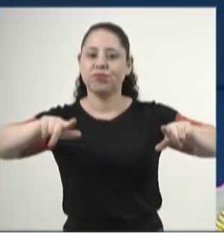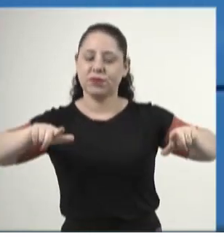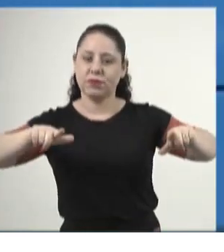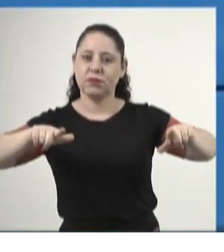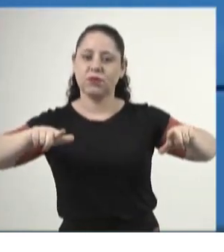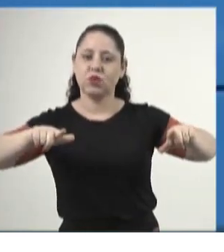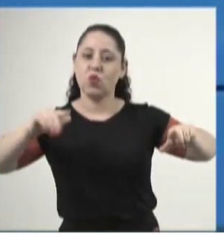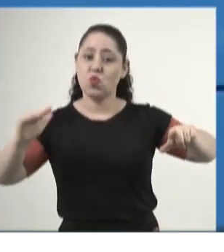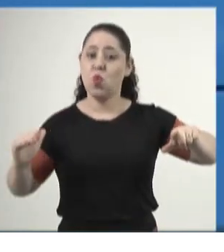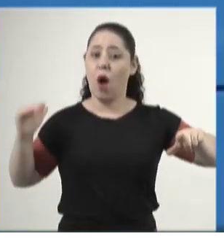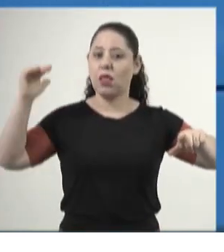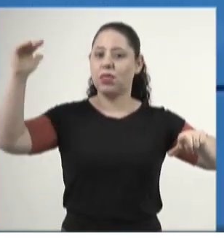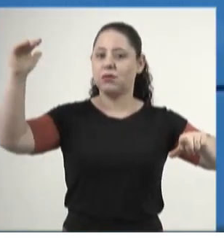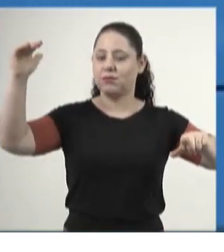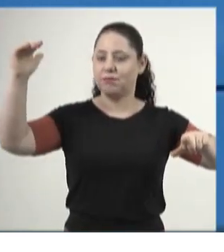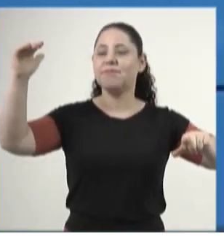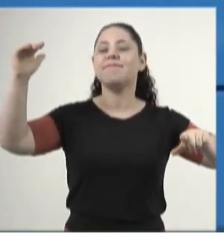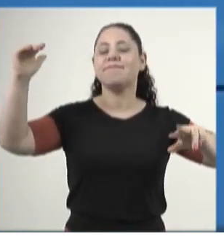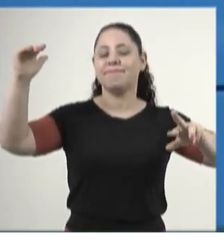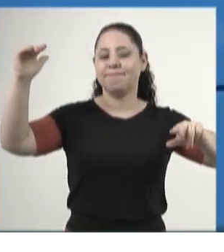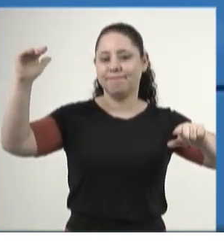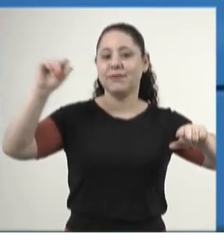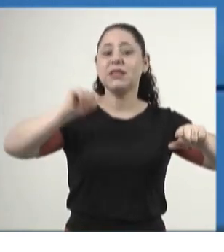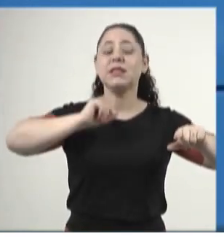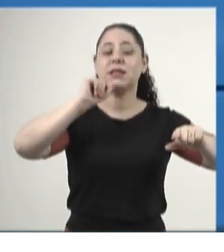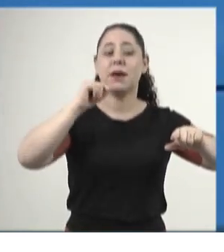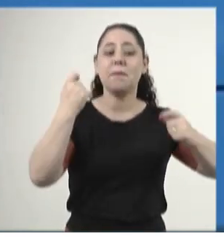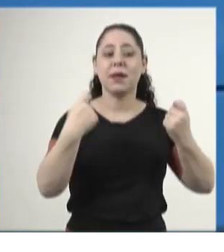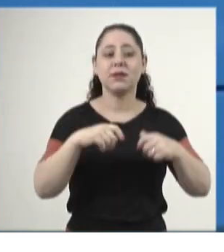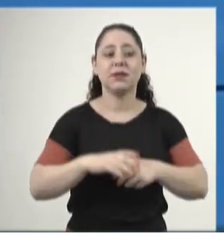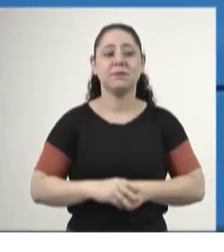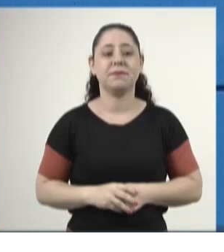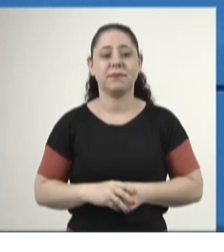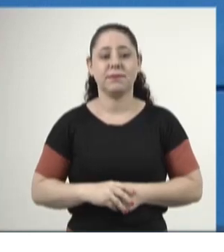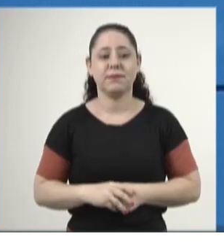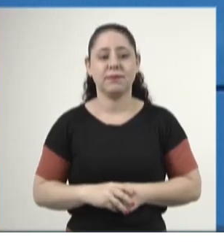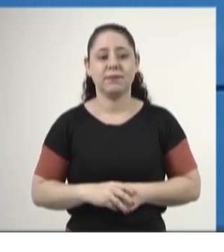diferente do adulto. De tal modo que